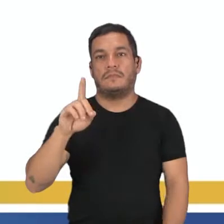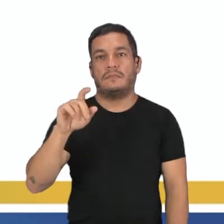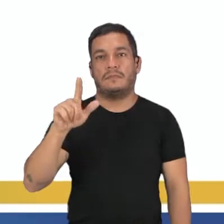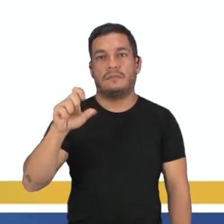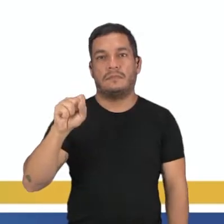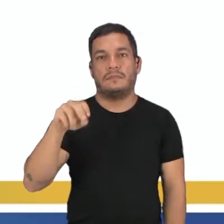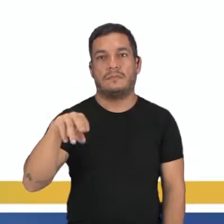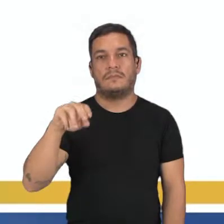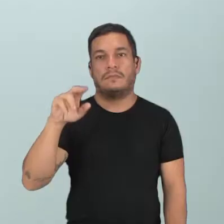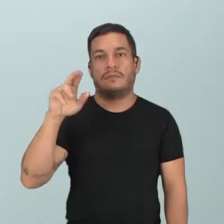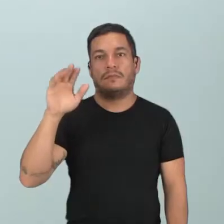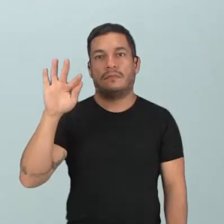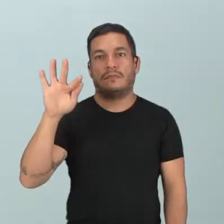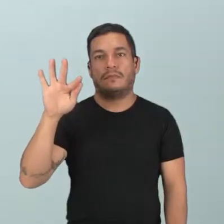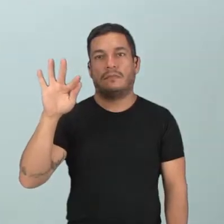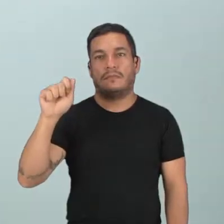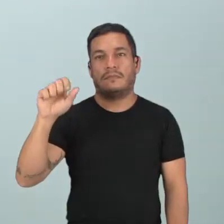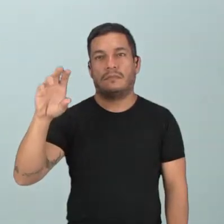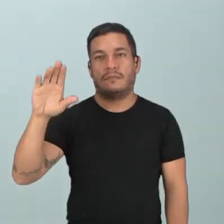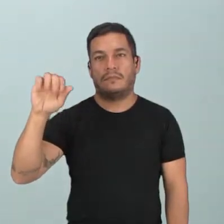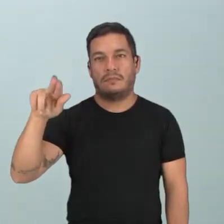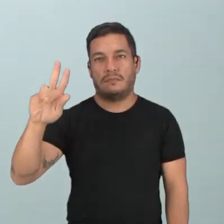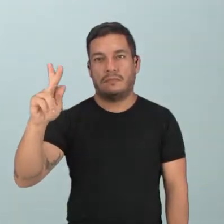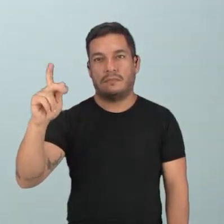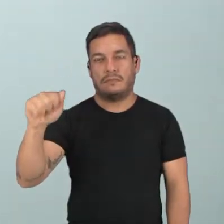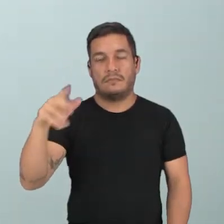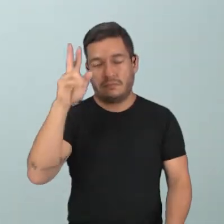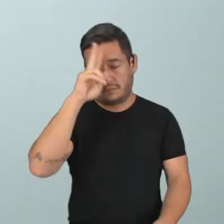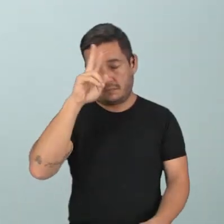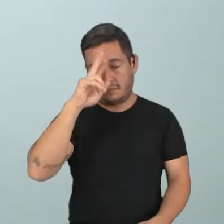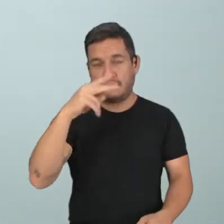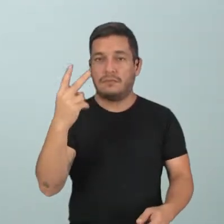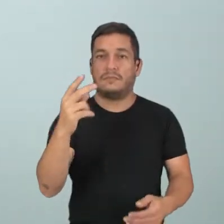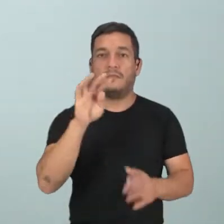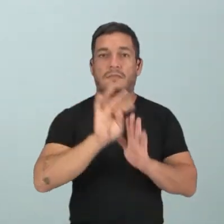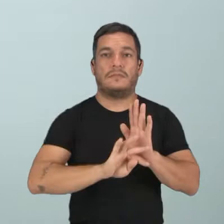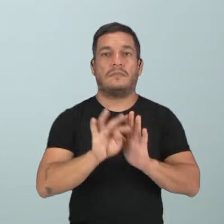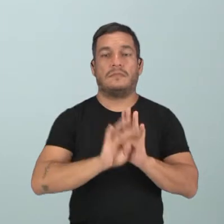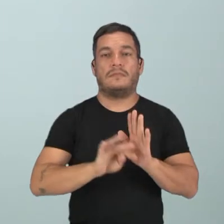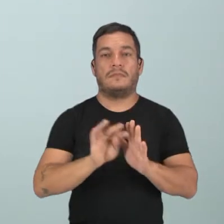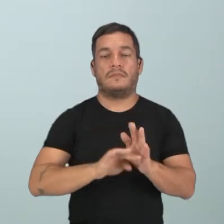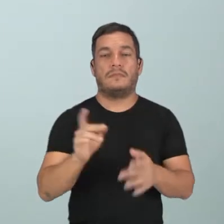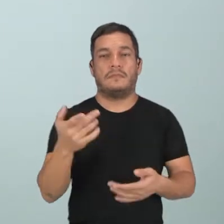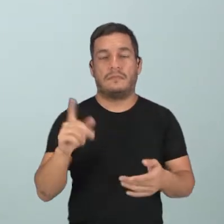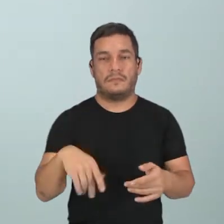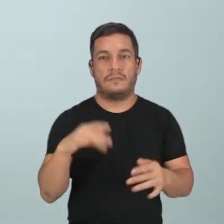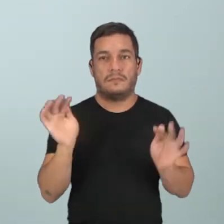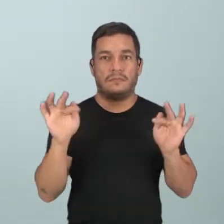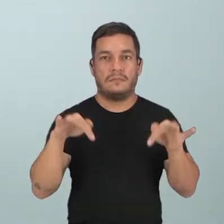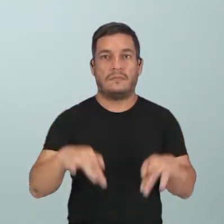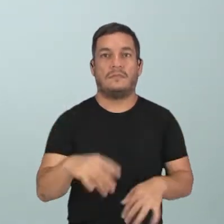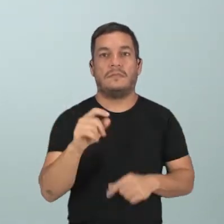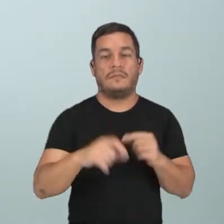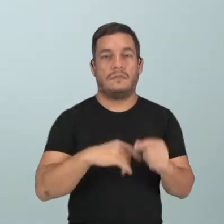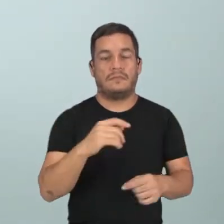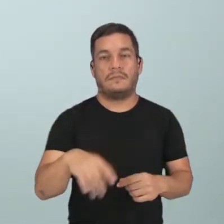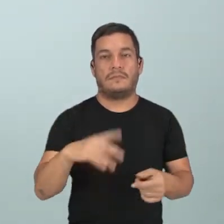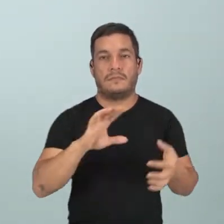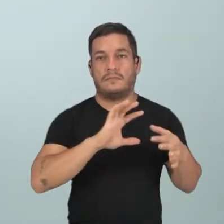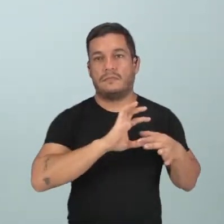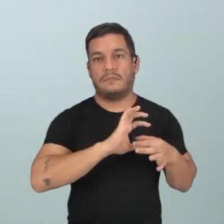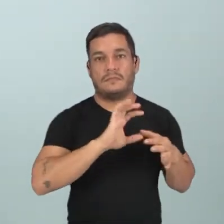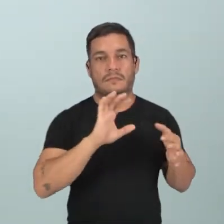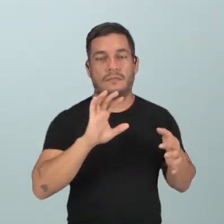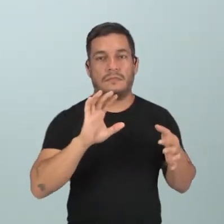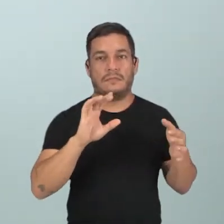Façanha no Calafate Lembrando que esses dois textos Eles foram semifinalistas na Olimpíadas de Língua